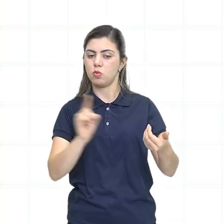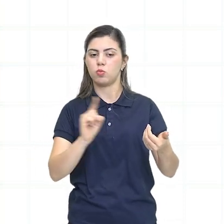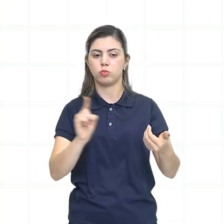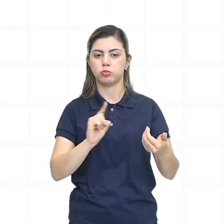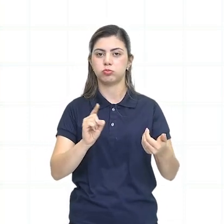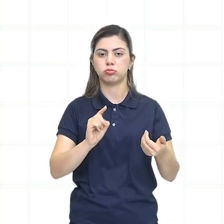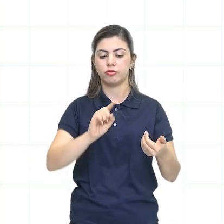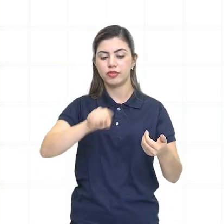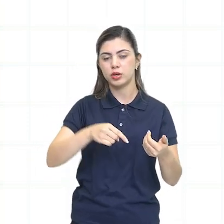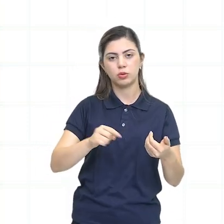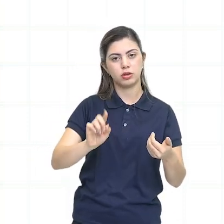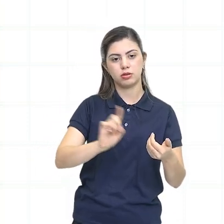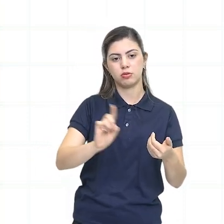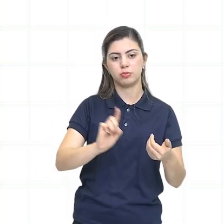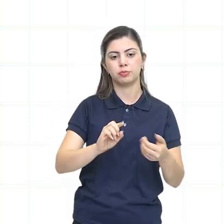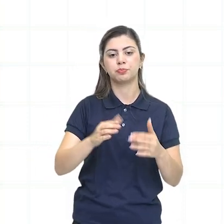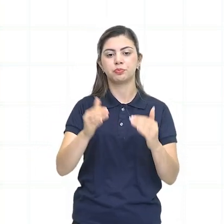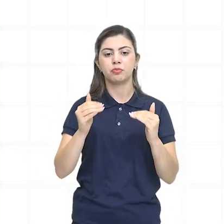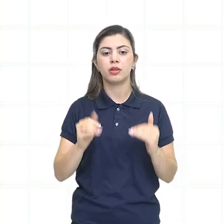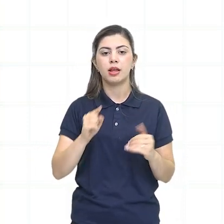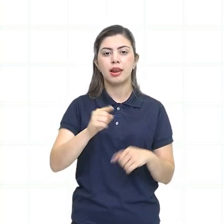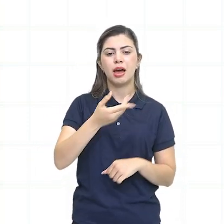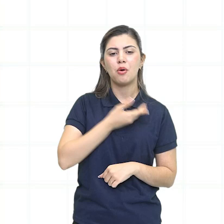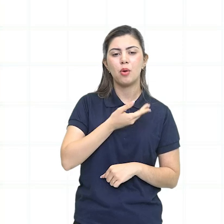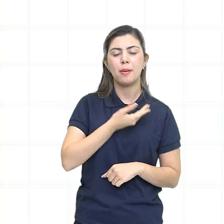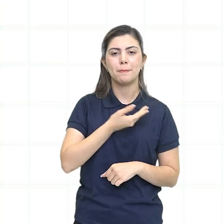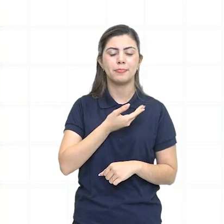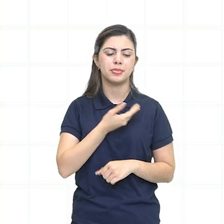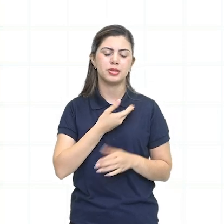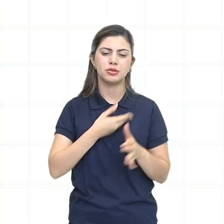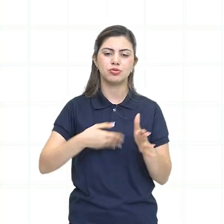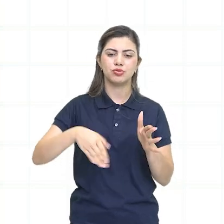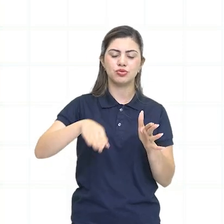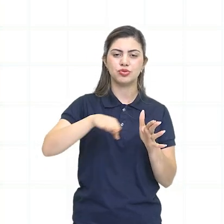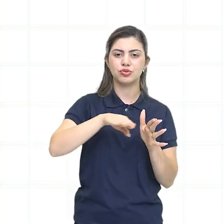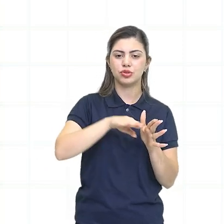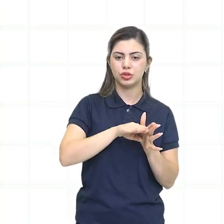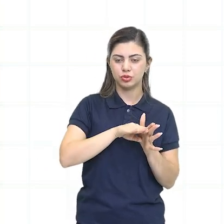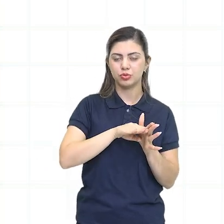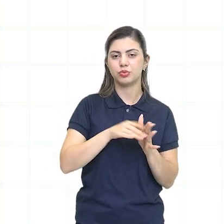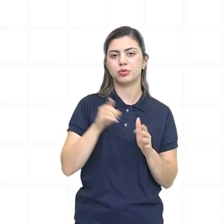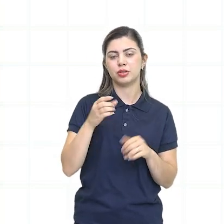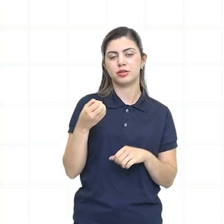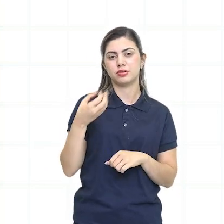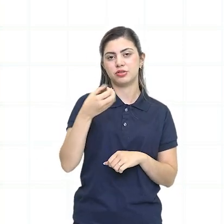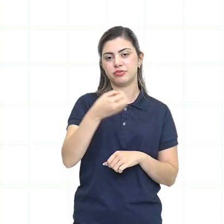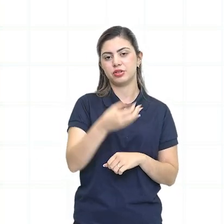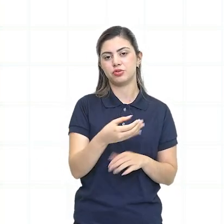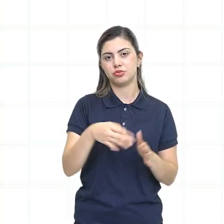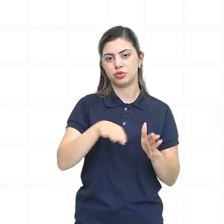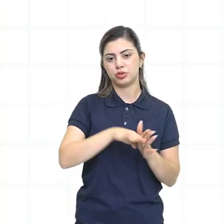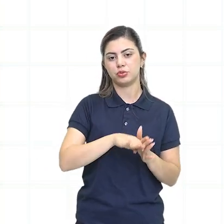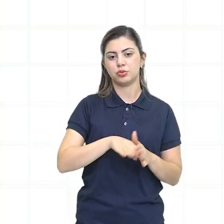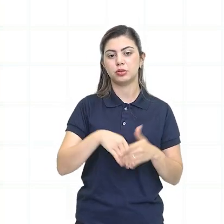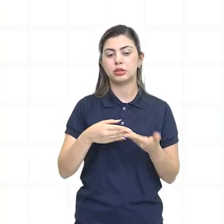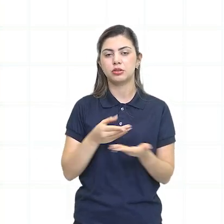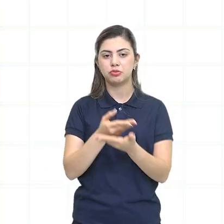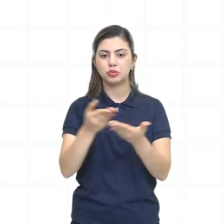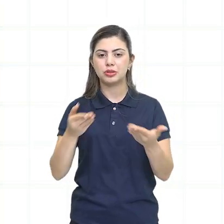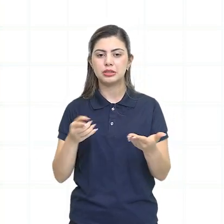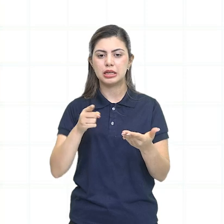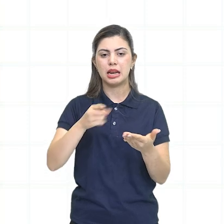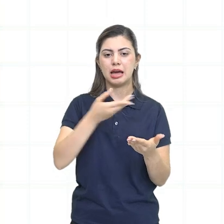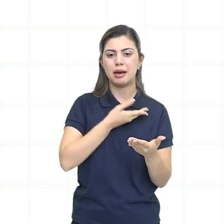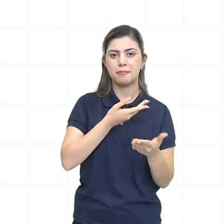querido amigo chegou de viagem. Jamais colocar uma vírgula aqui entre amigo e chegou, tá?